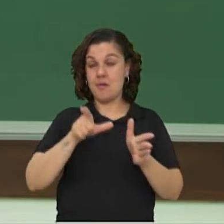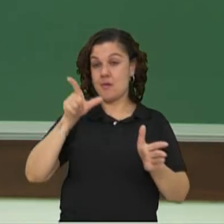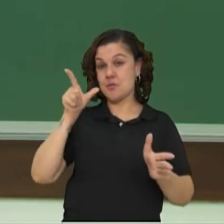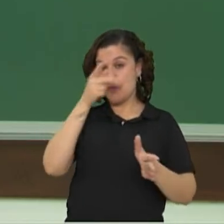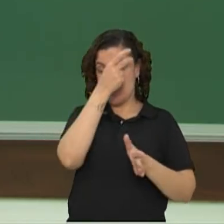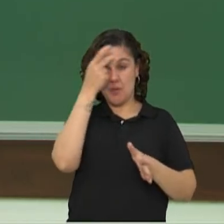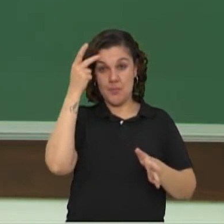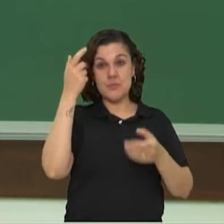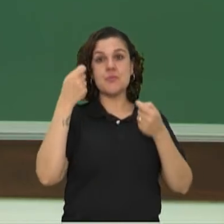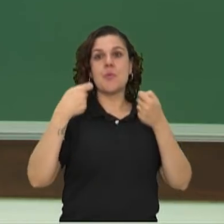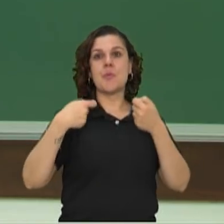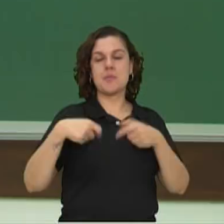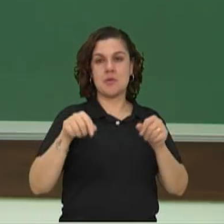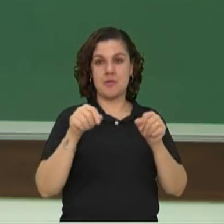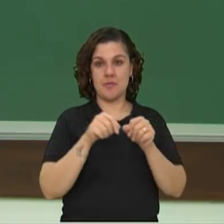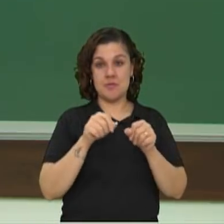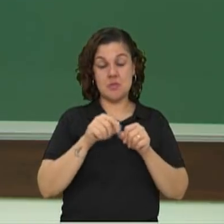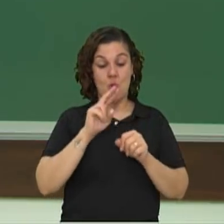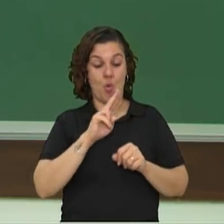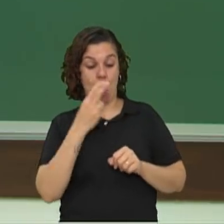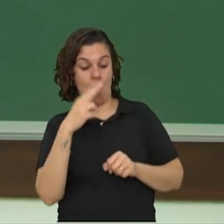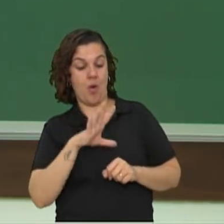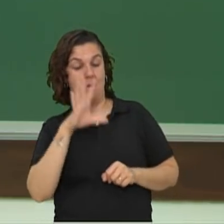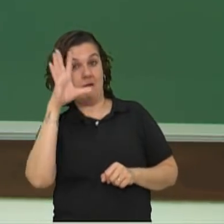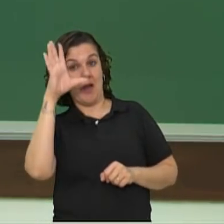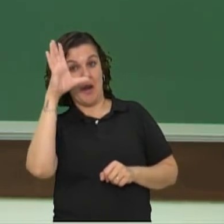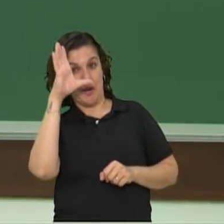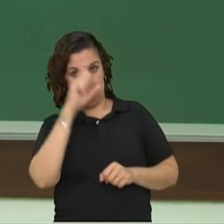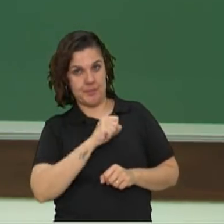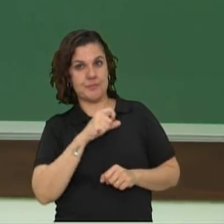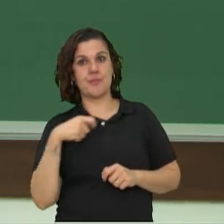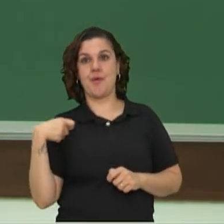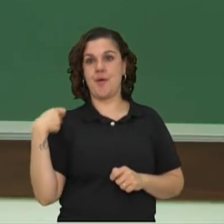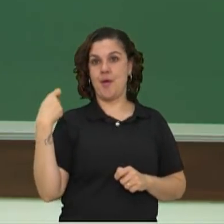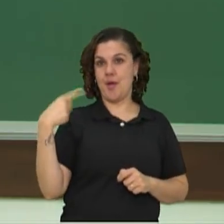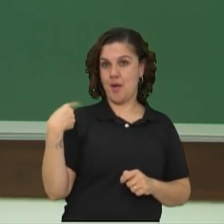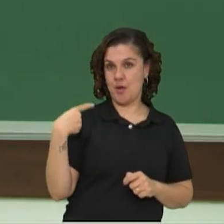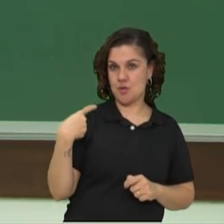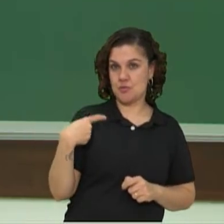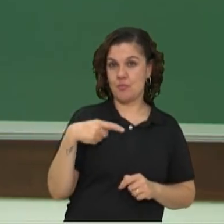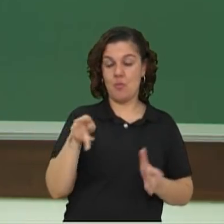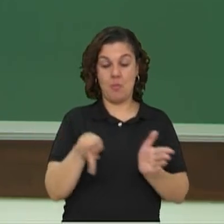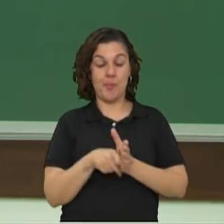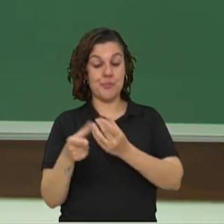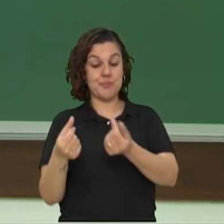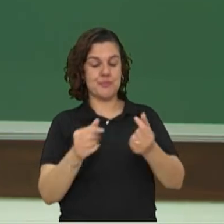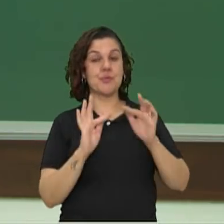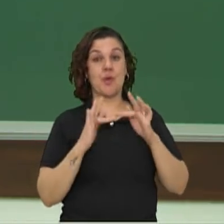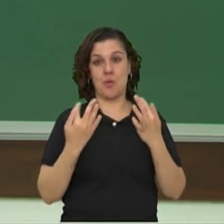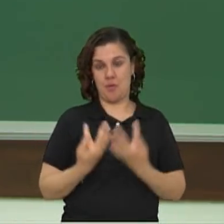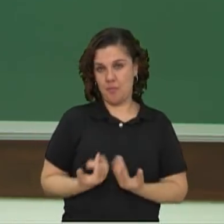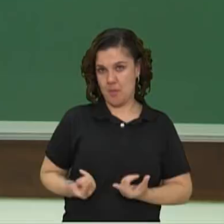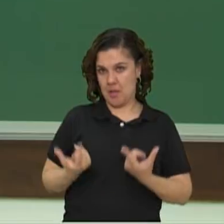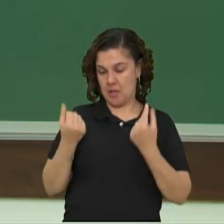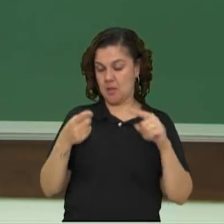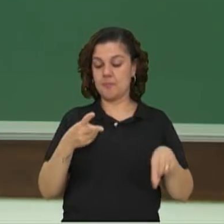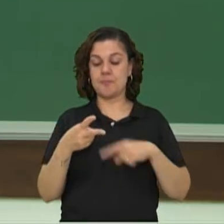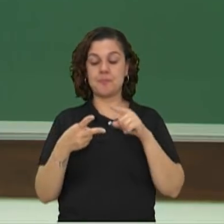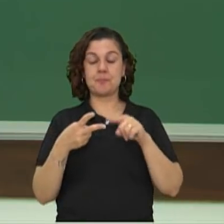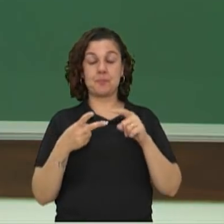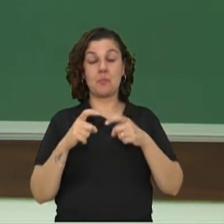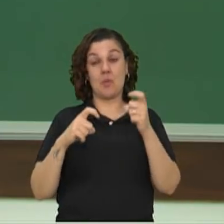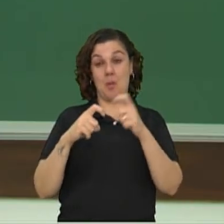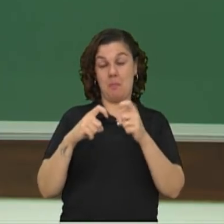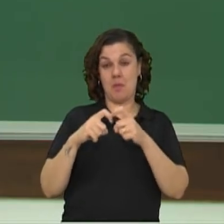essa questão, né? Ou a pessoa aprendia a ser advogado para defender os bens da família, né? A ser,